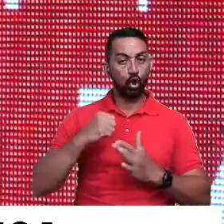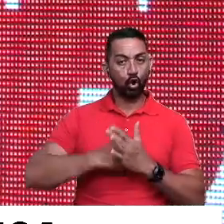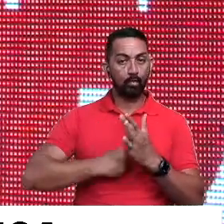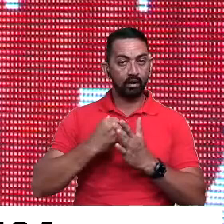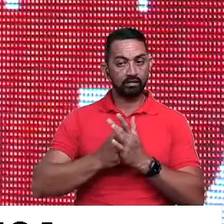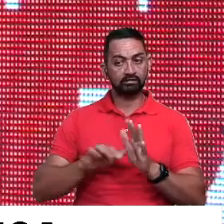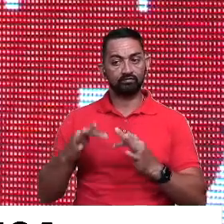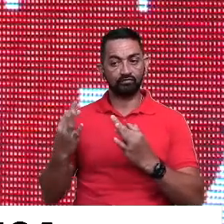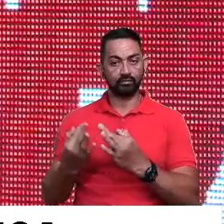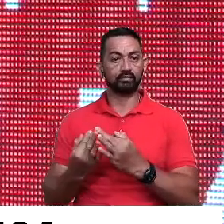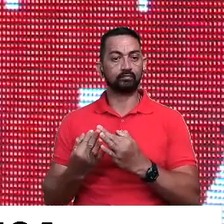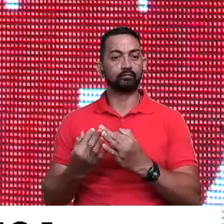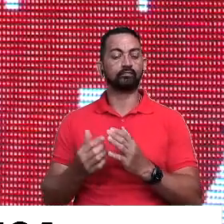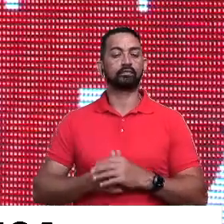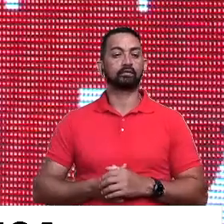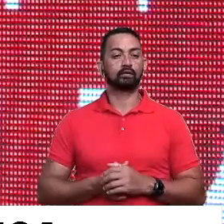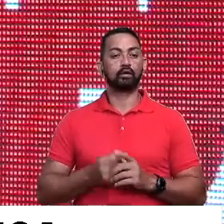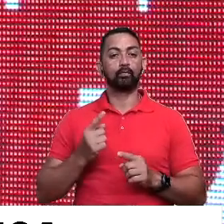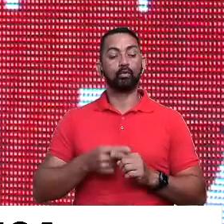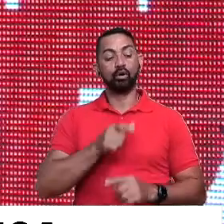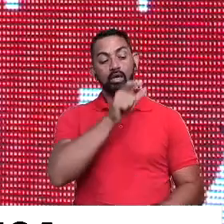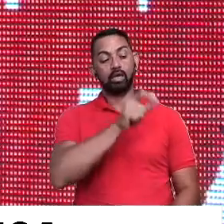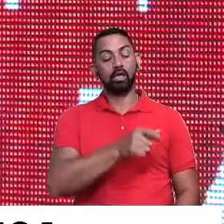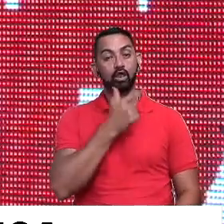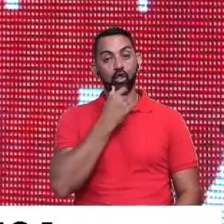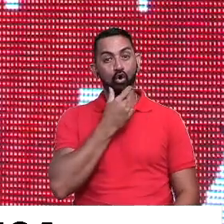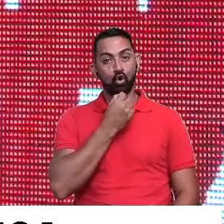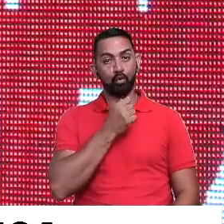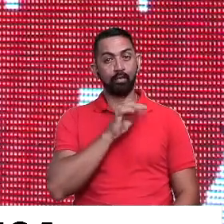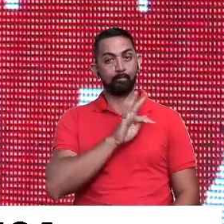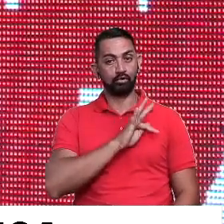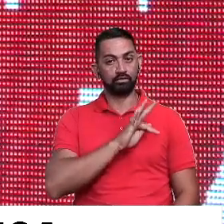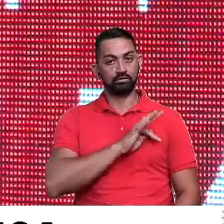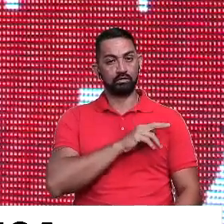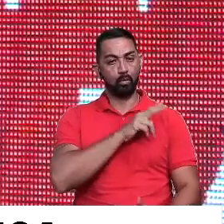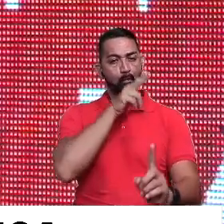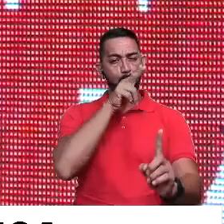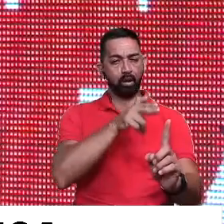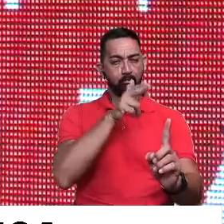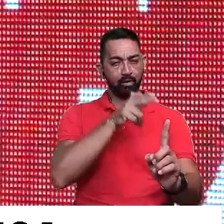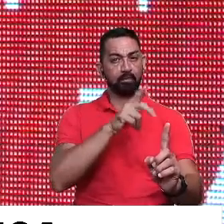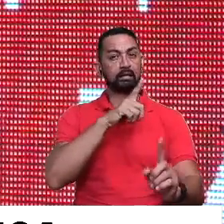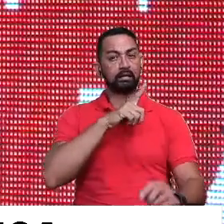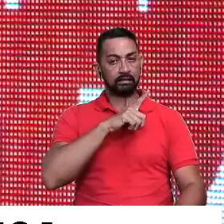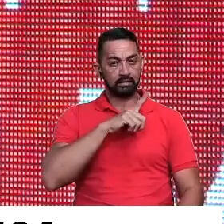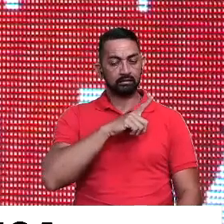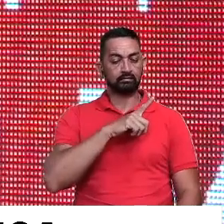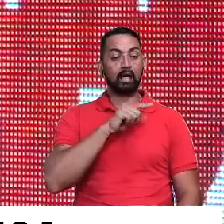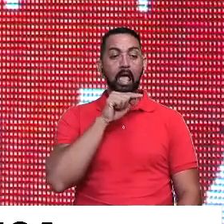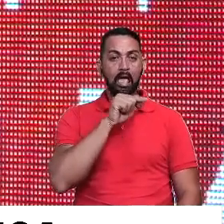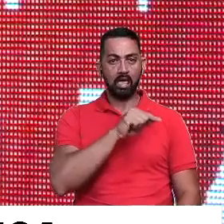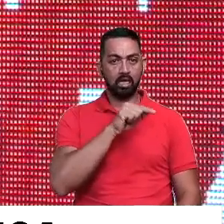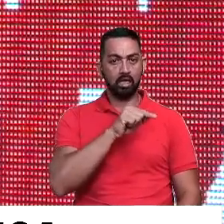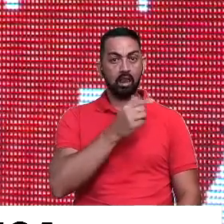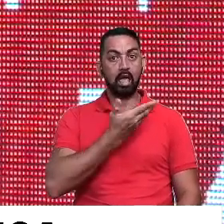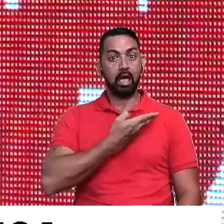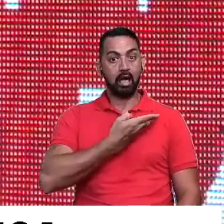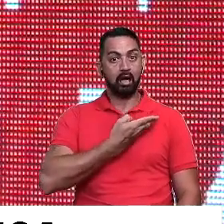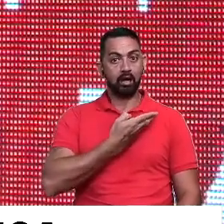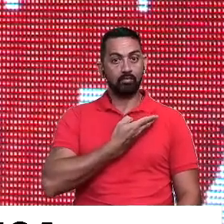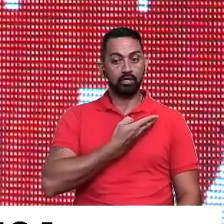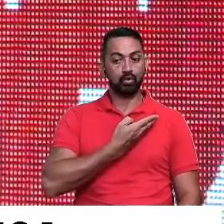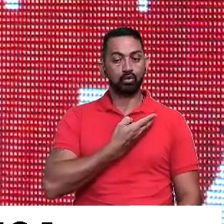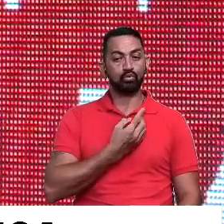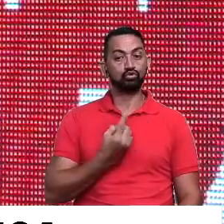da família do Vanderlei é porque o policial militar que atirou contra a casa e um dos tiros atingiu o Vanderlei, ele é